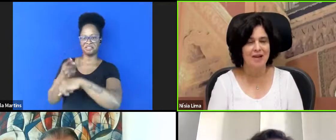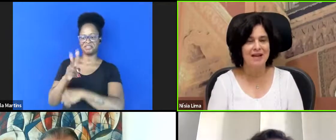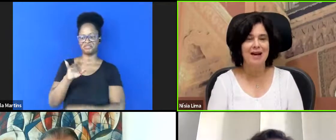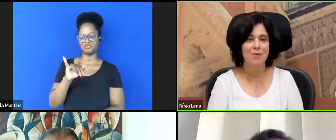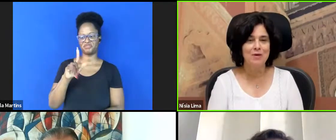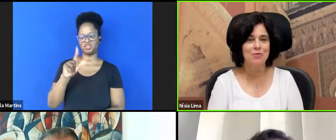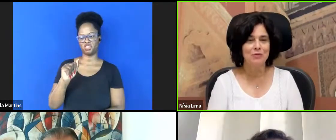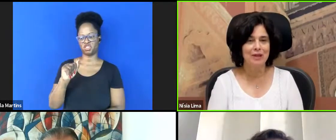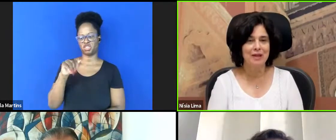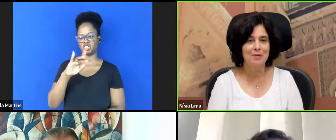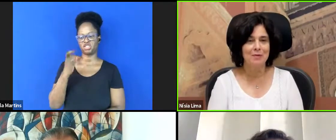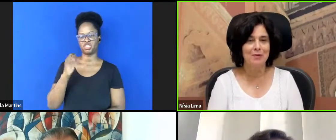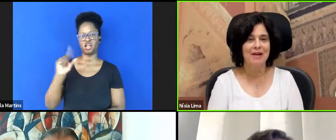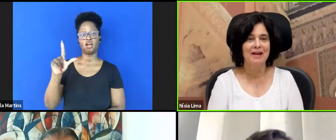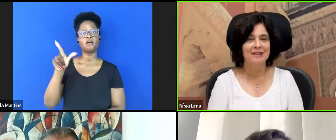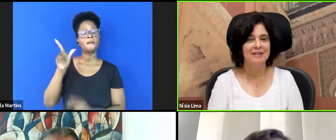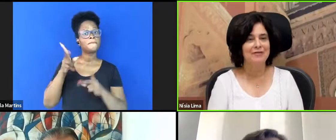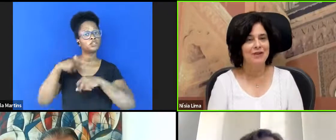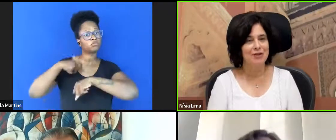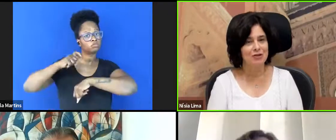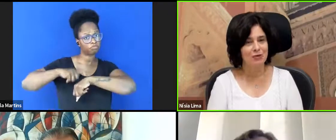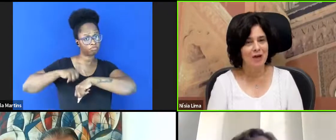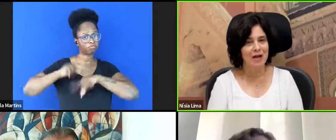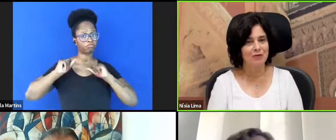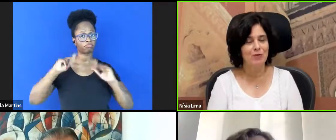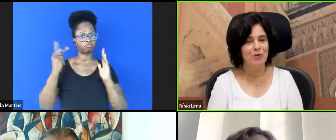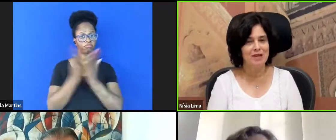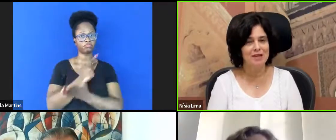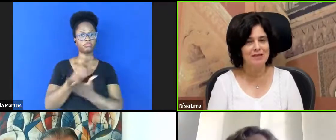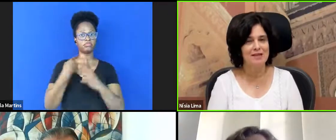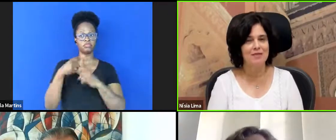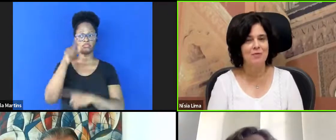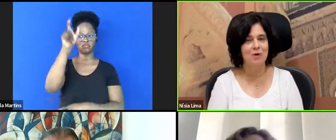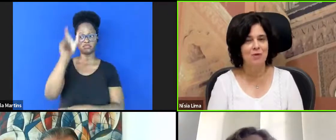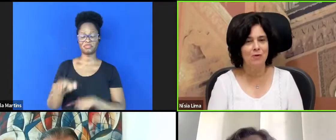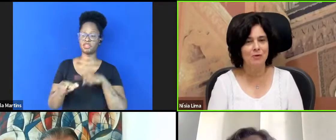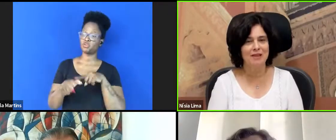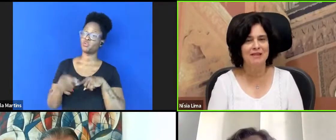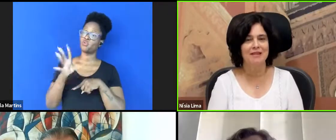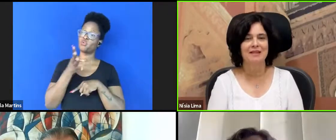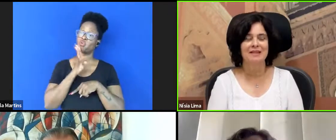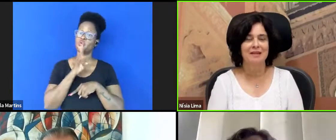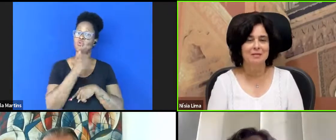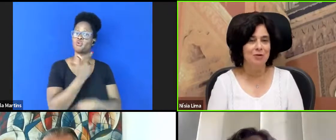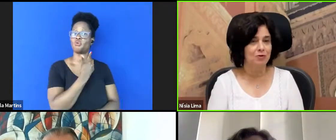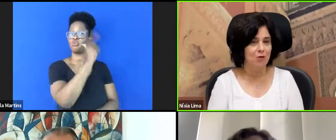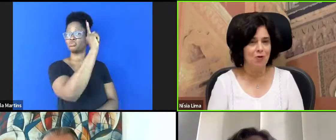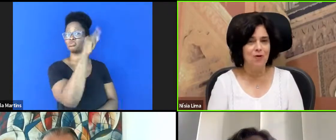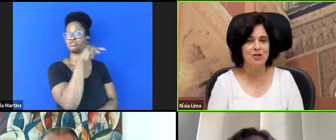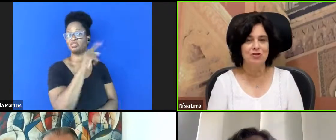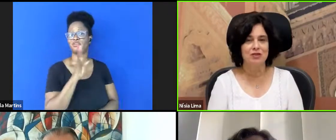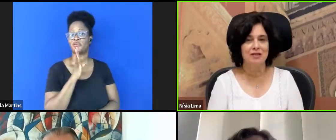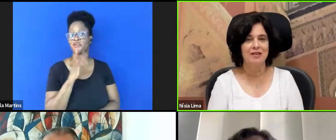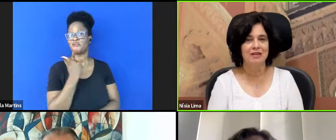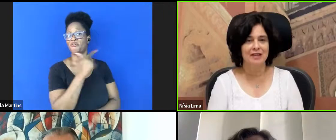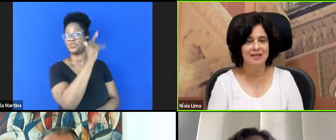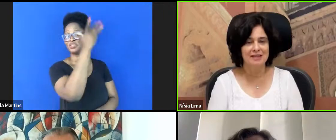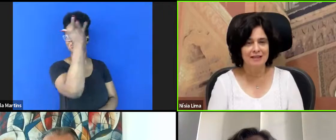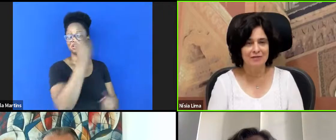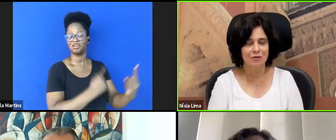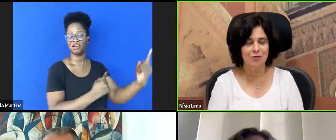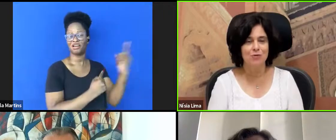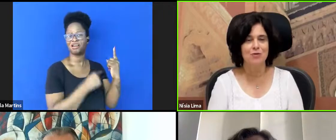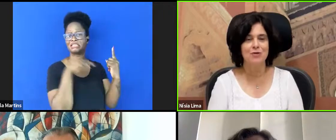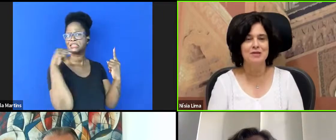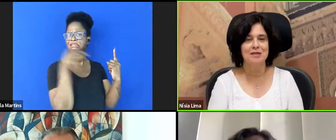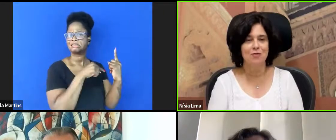Shaw. Ao mesmo tempo, através de Eduardo, conheci uma outra pessoa de grandeza